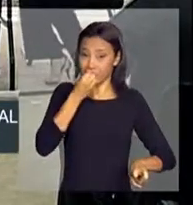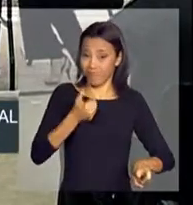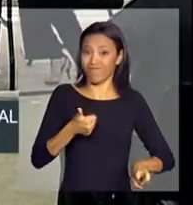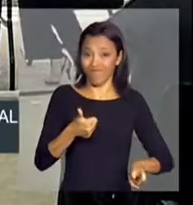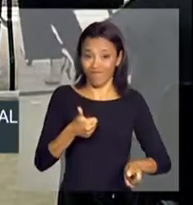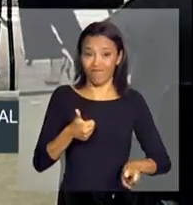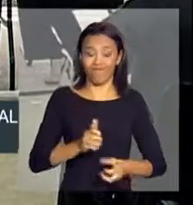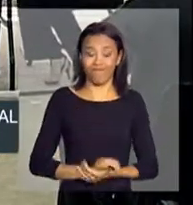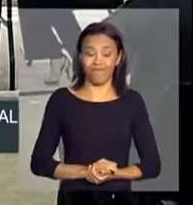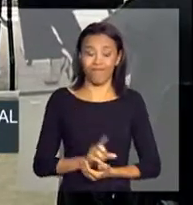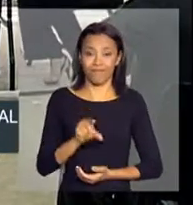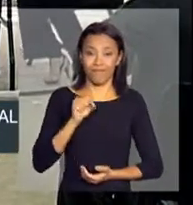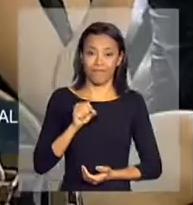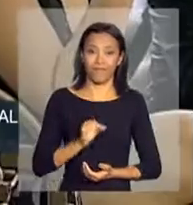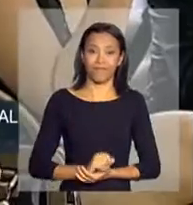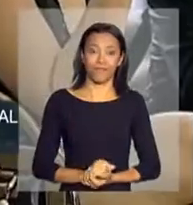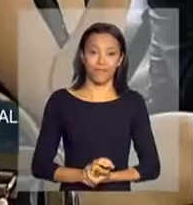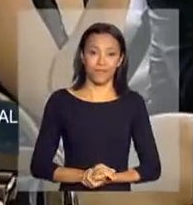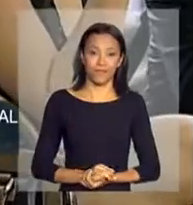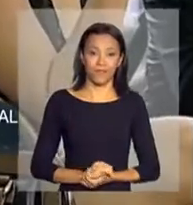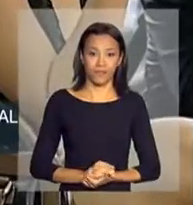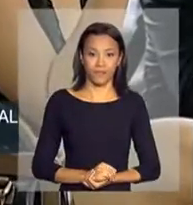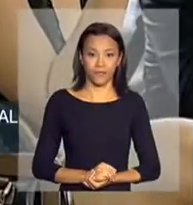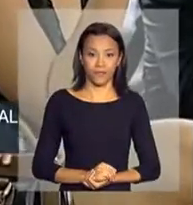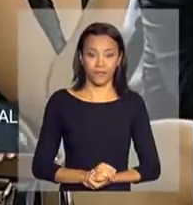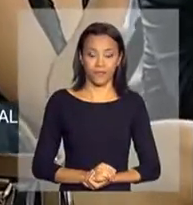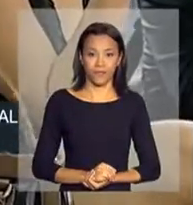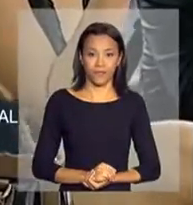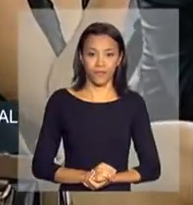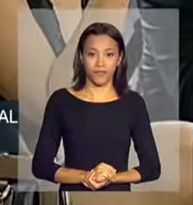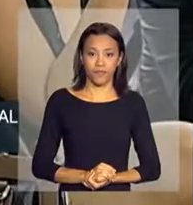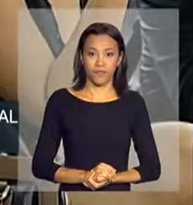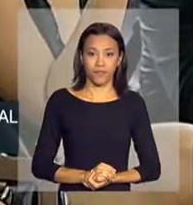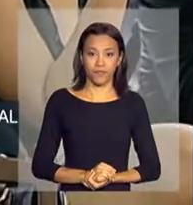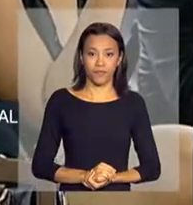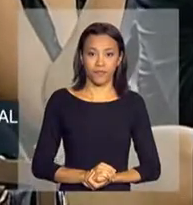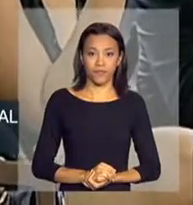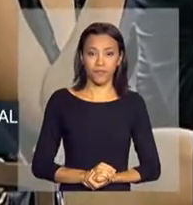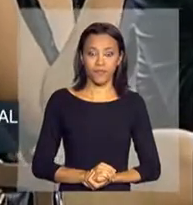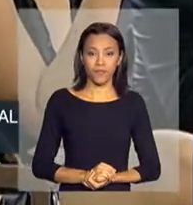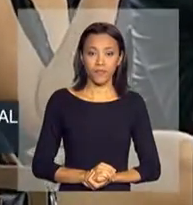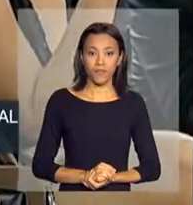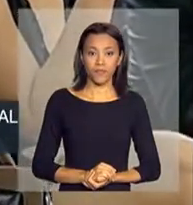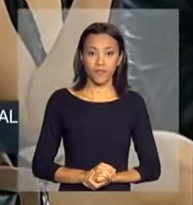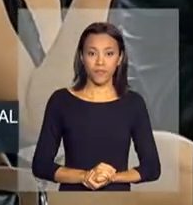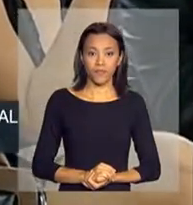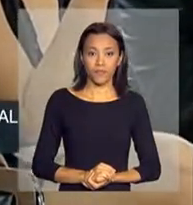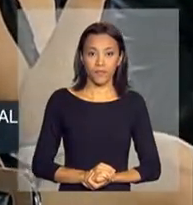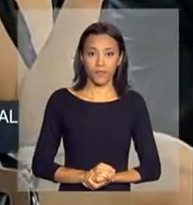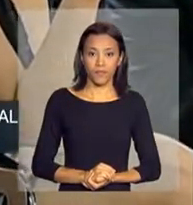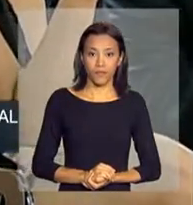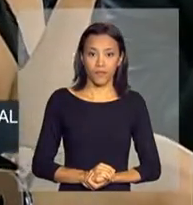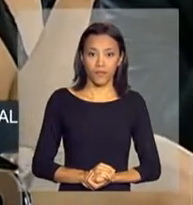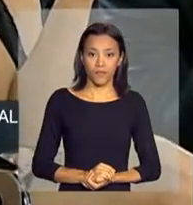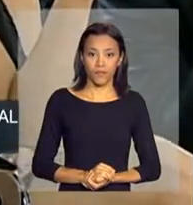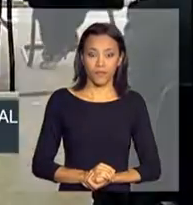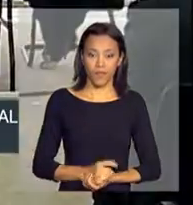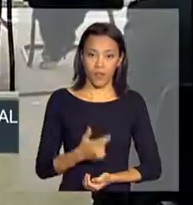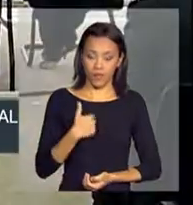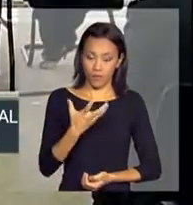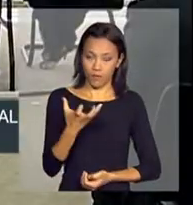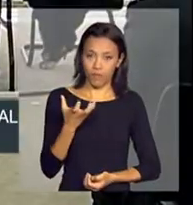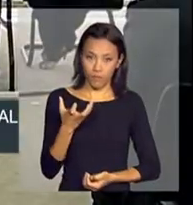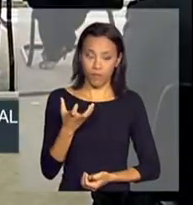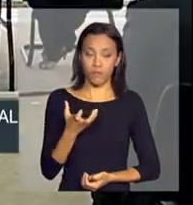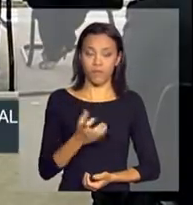equilíbrio é e pode me pedir que eu